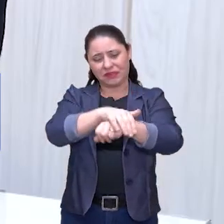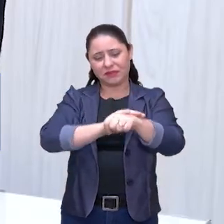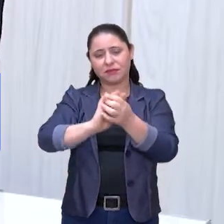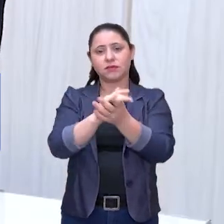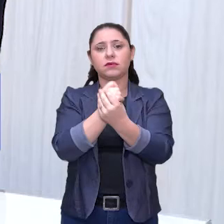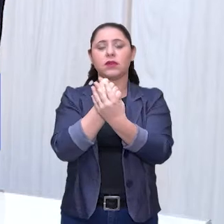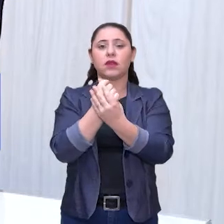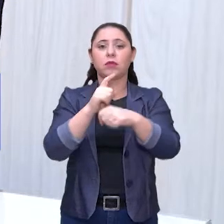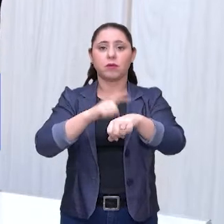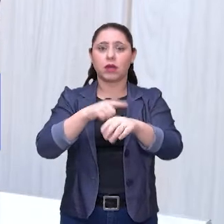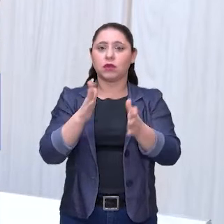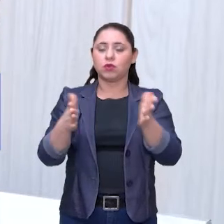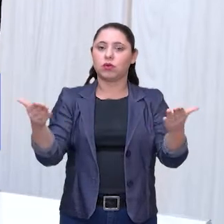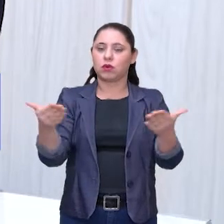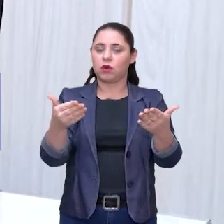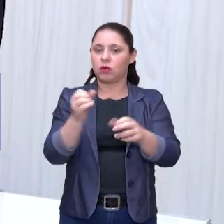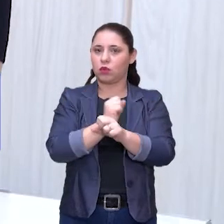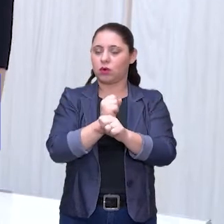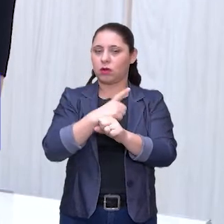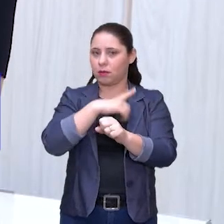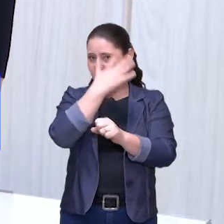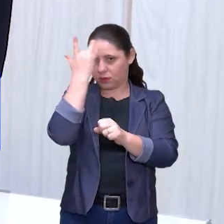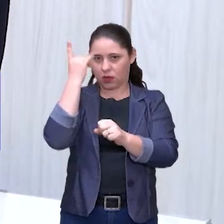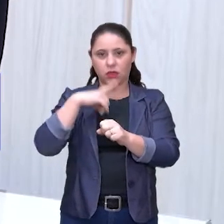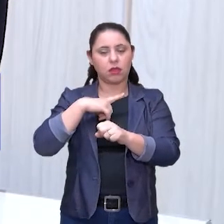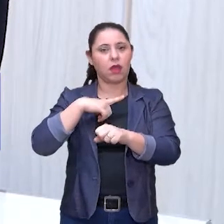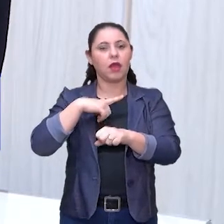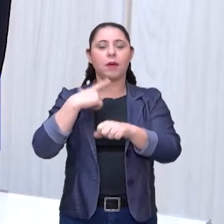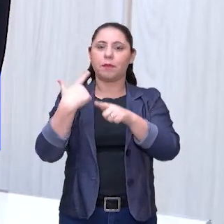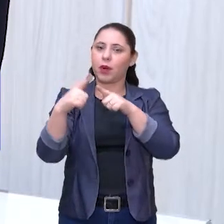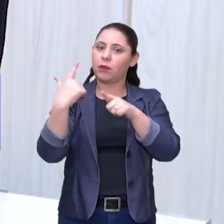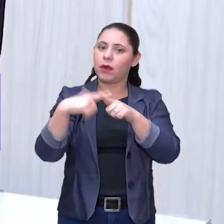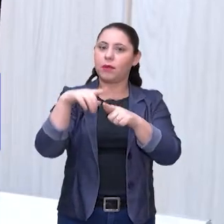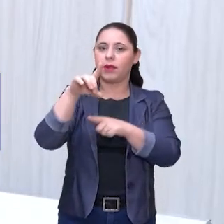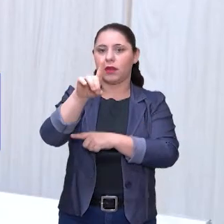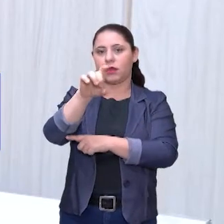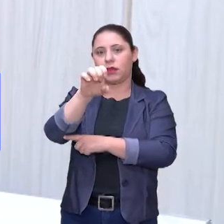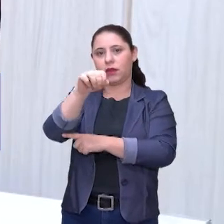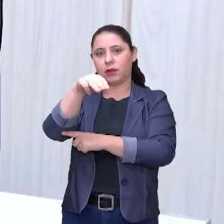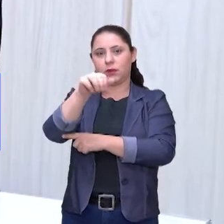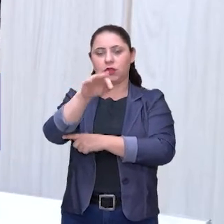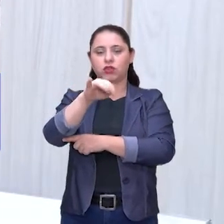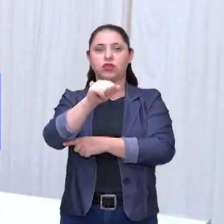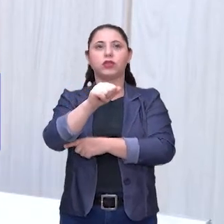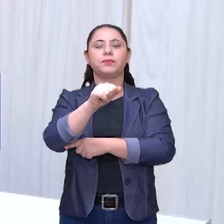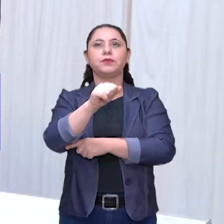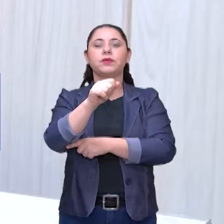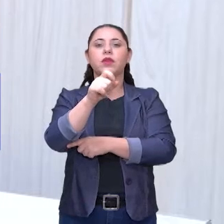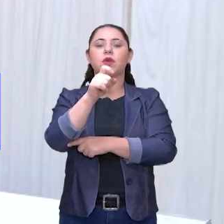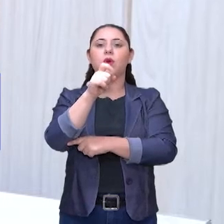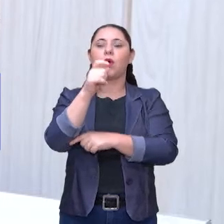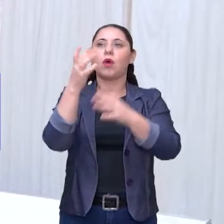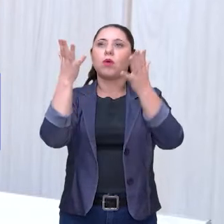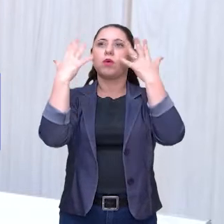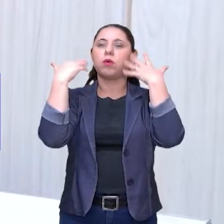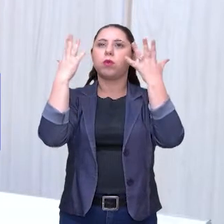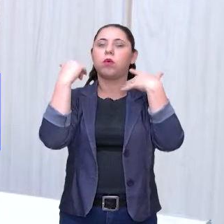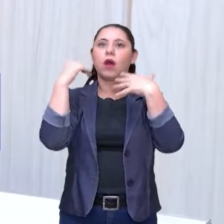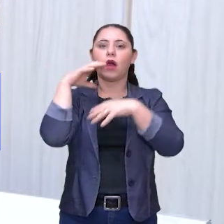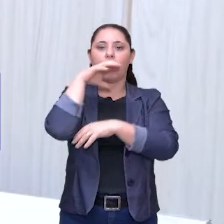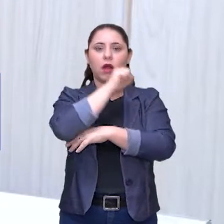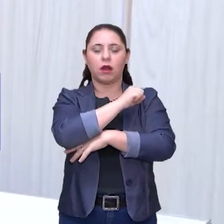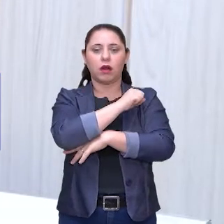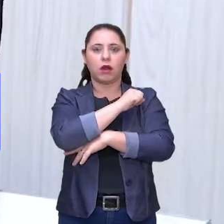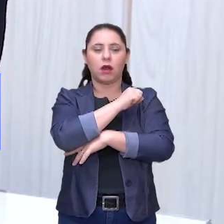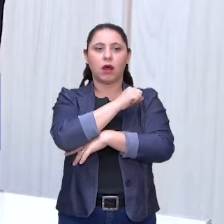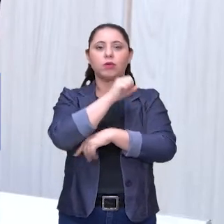pele? Tem que estar muito hidratada. Nessa época do ano, pacientes que têm uma tendência a ter dermatite atópica, os banhos têm que ser